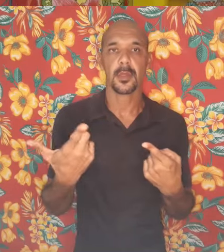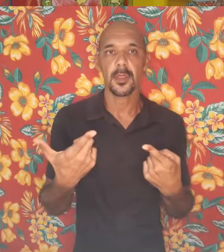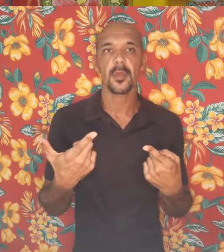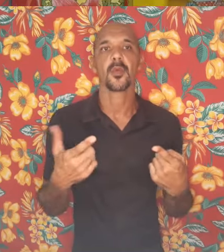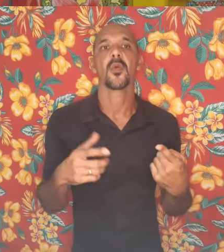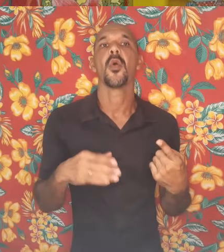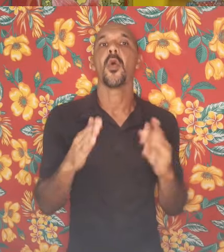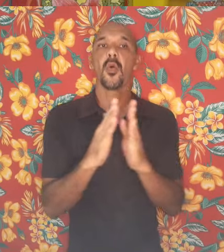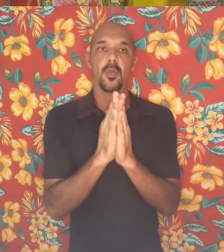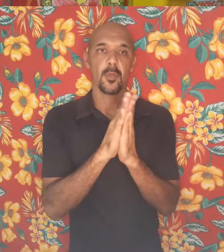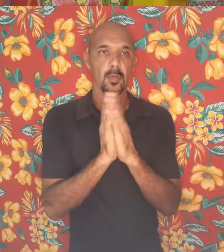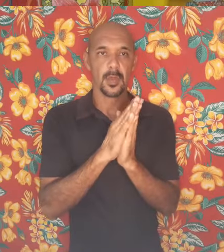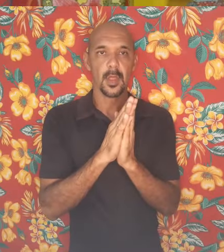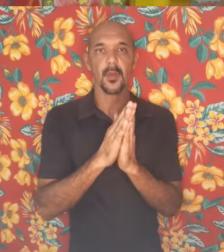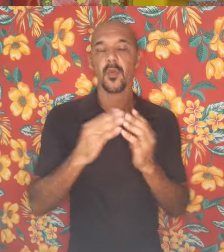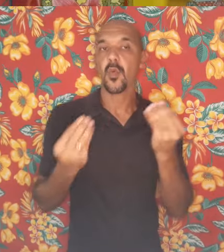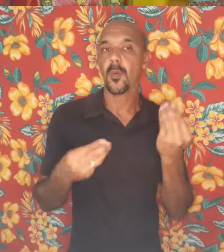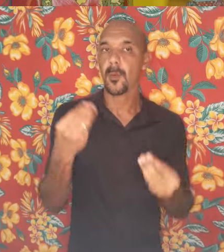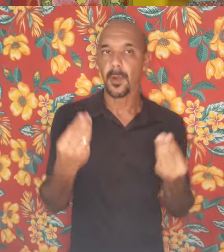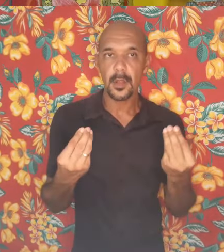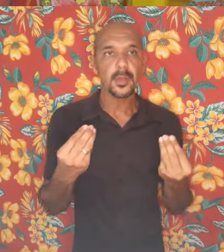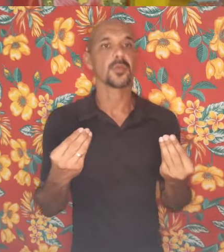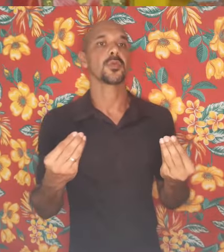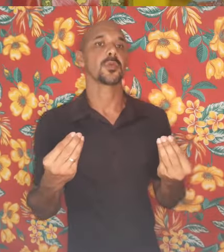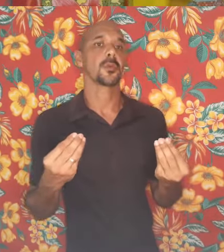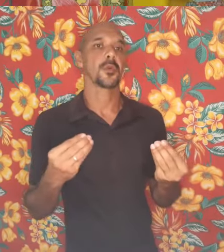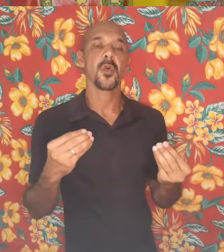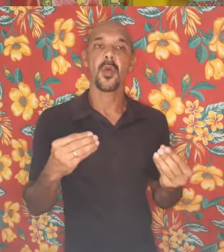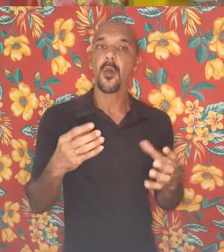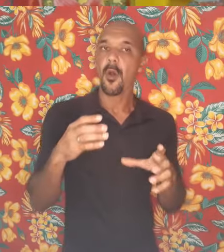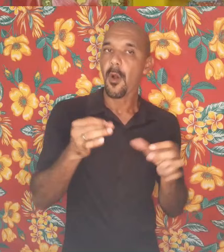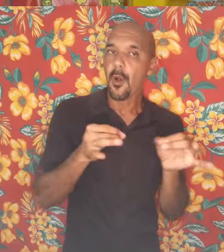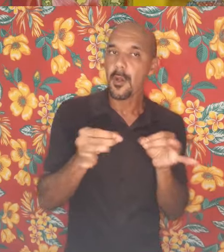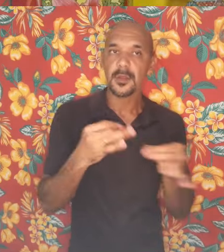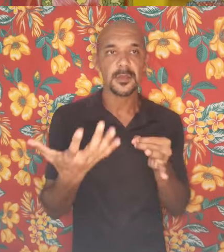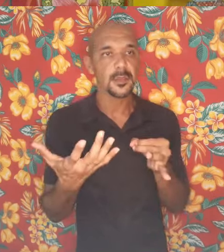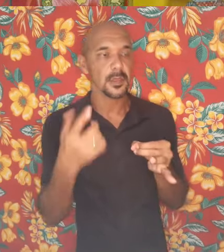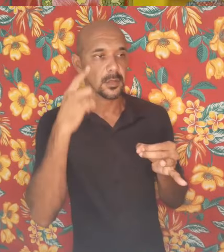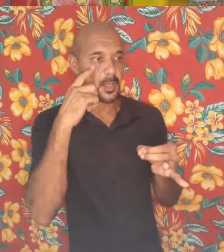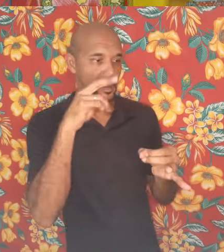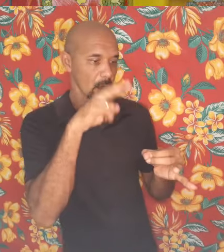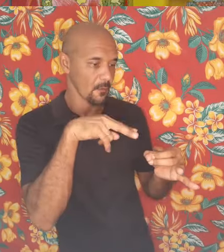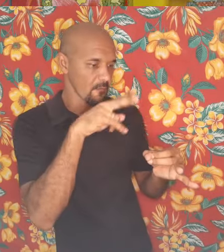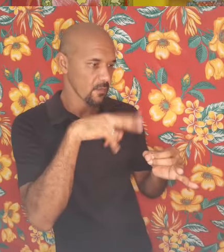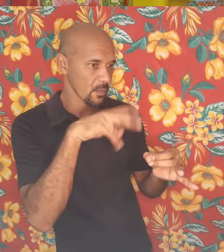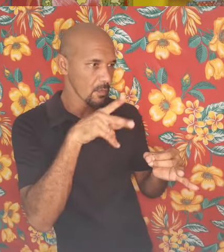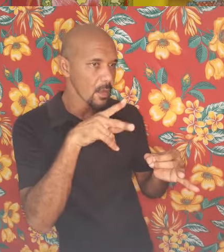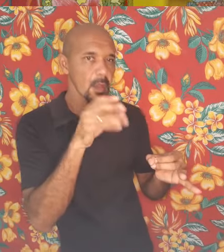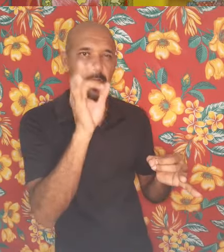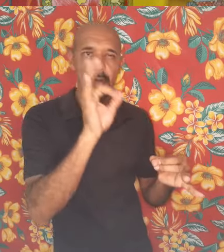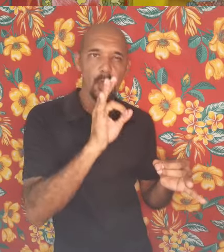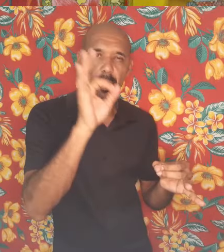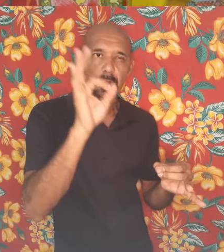quando a gente está esculpindo um boneco, a gente está sempre olhando para todos os ângulos dele, tá? Tentando alinhar todos